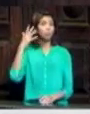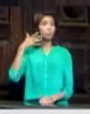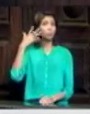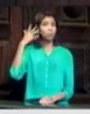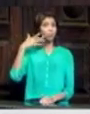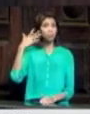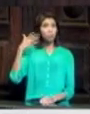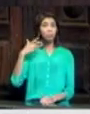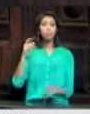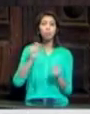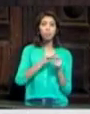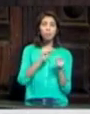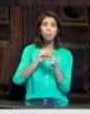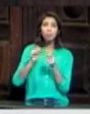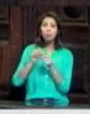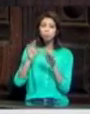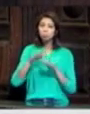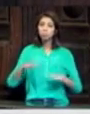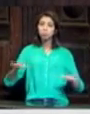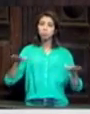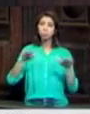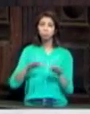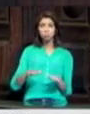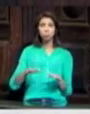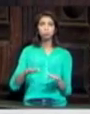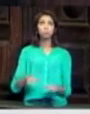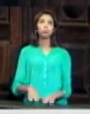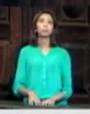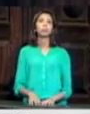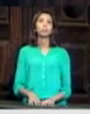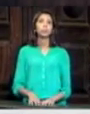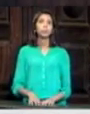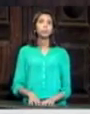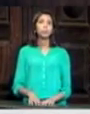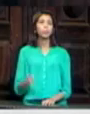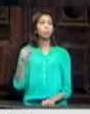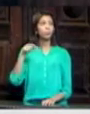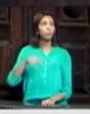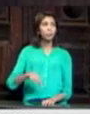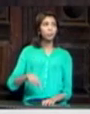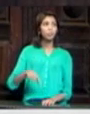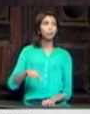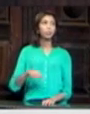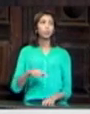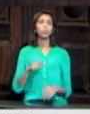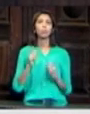onde traremos toda a comunidade da região, comunidade turística, aqui